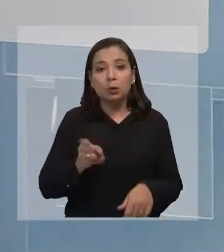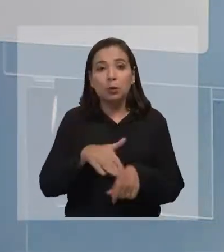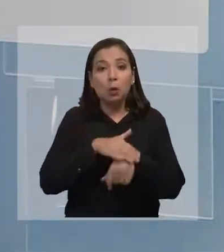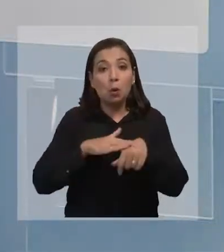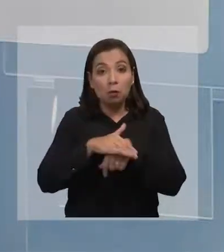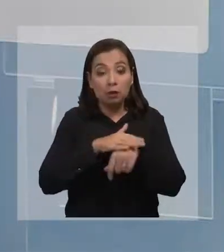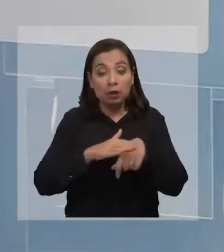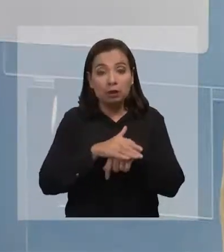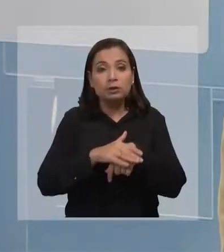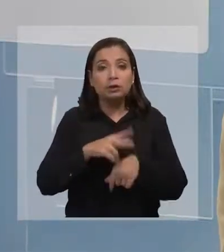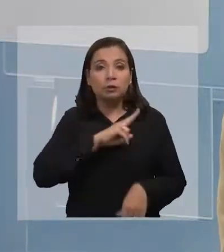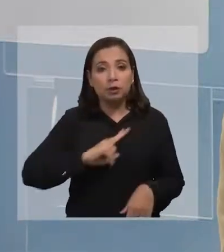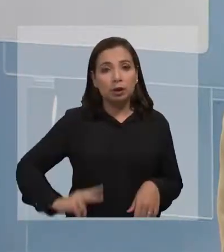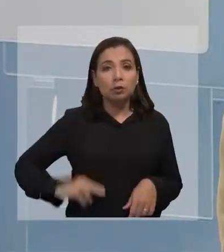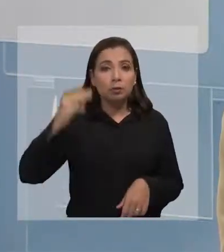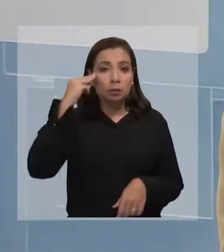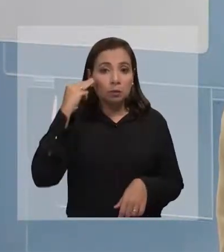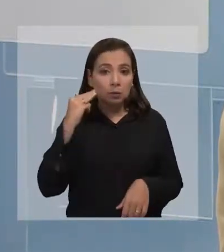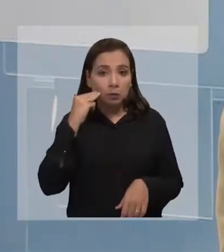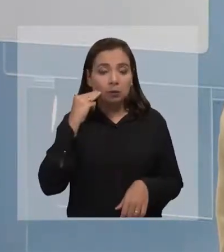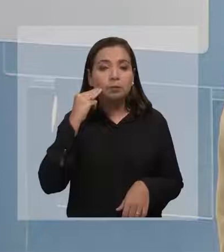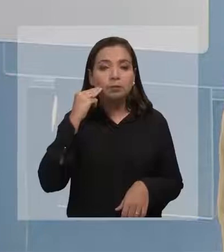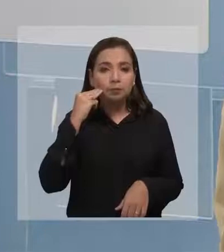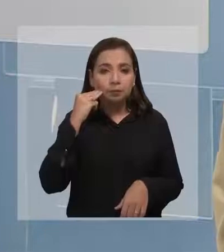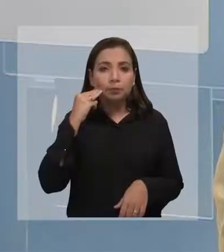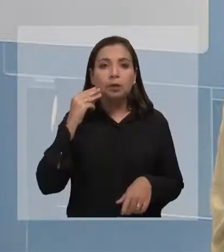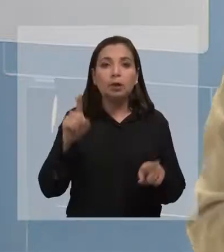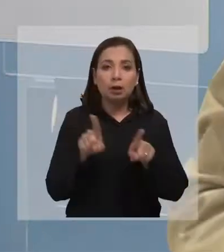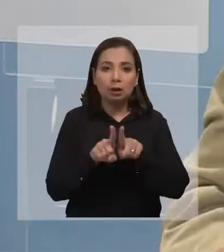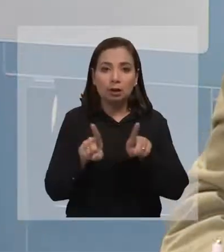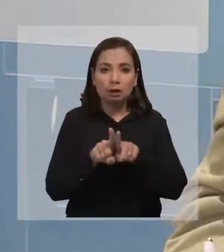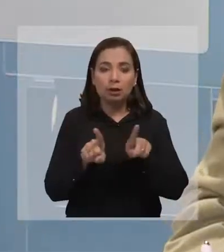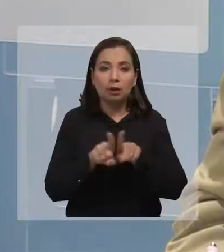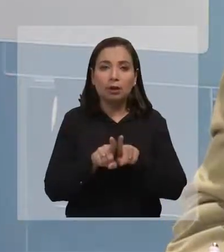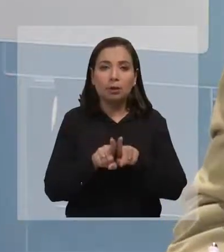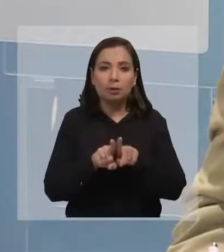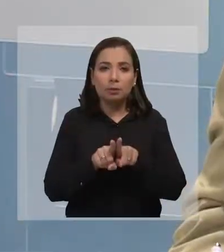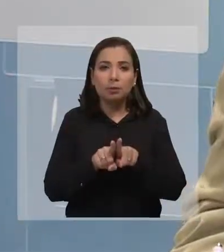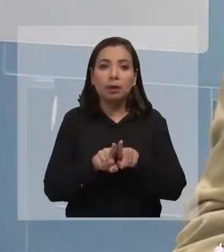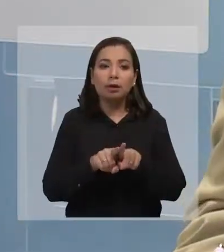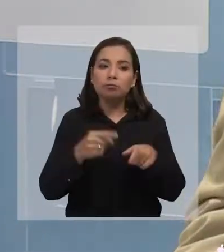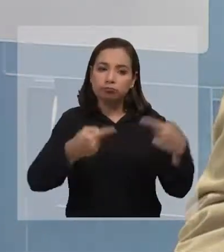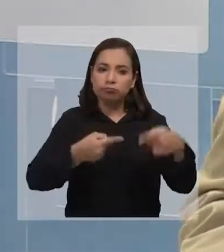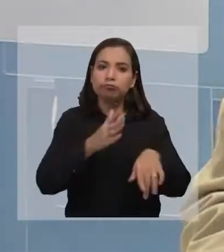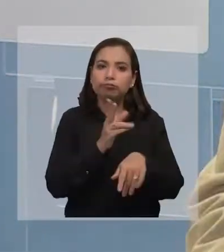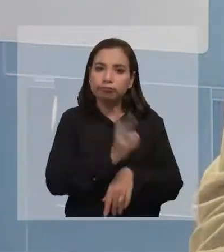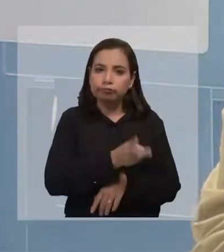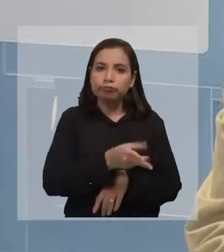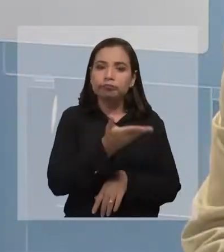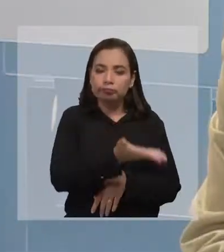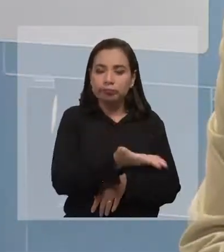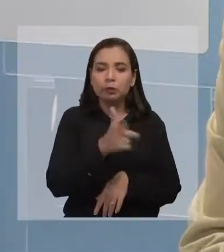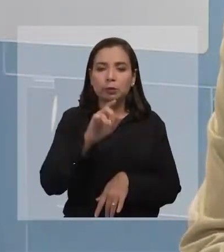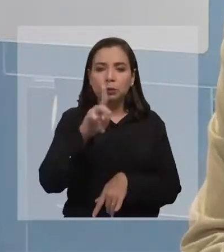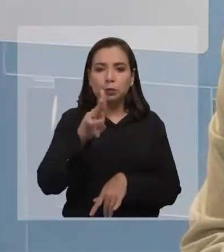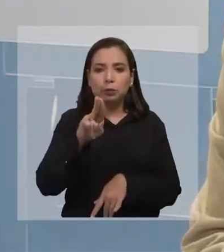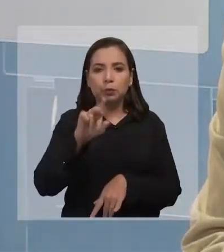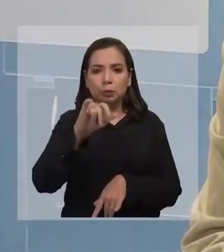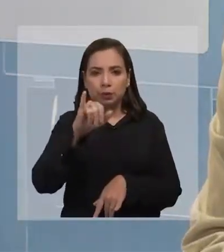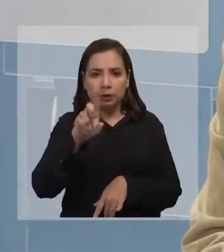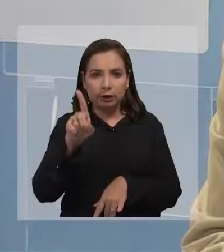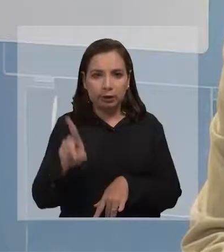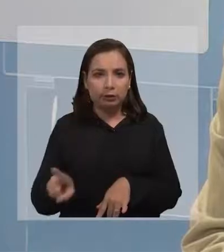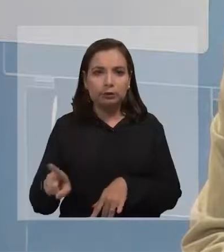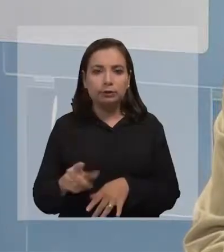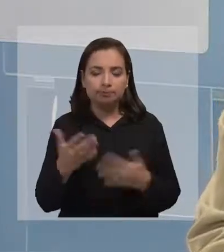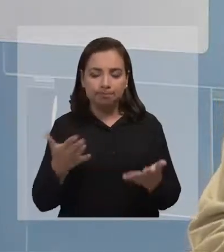com o vereador Michel Lins, do Cidadania, e também continuaremos aqui com o consultor político Luiz Cláudio Ferreira Barbosa.